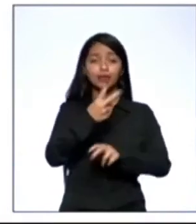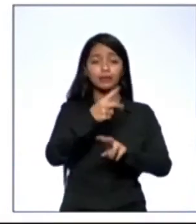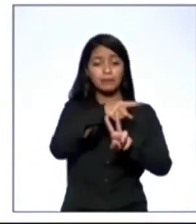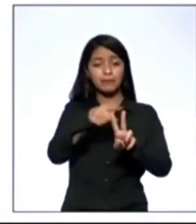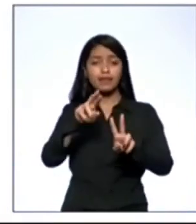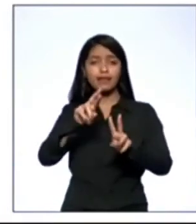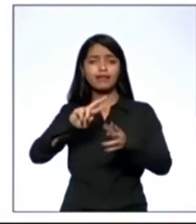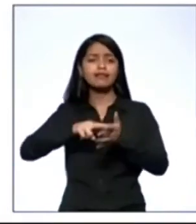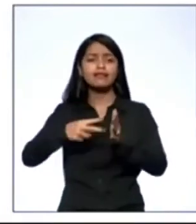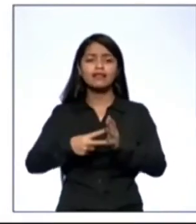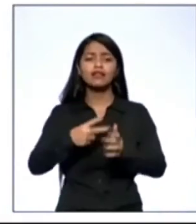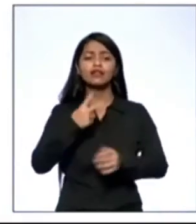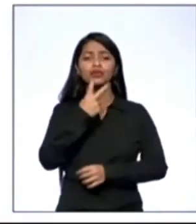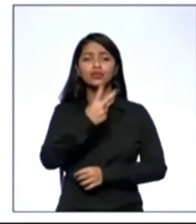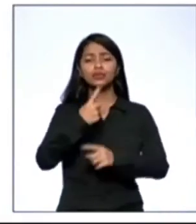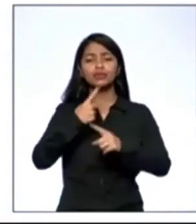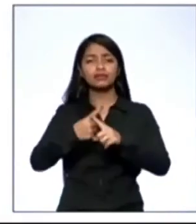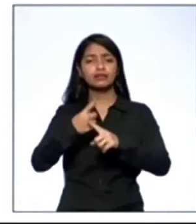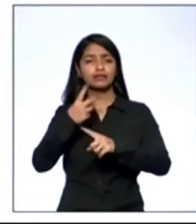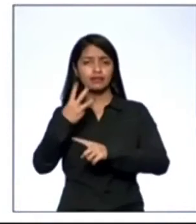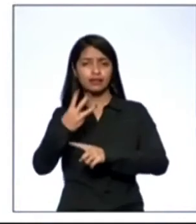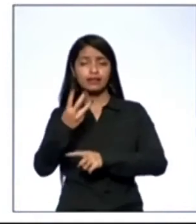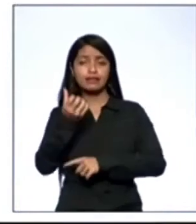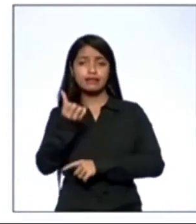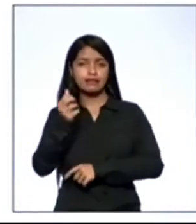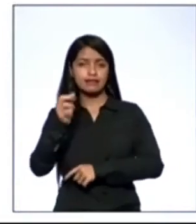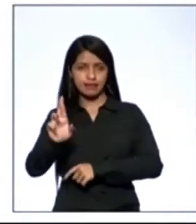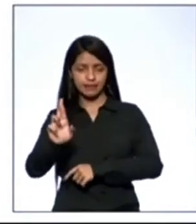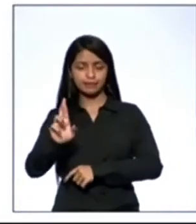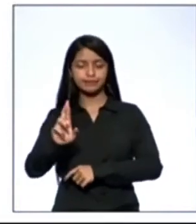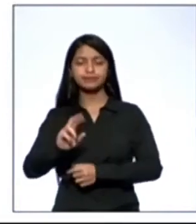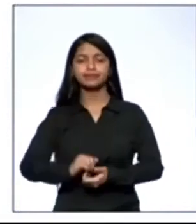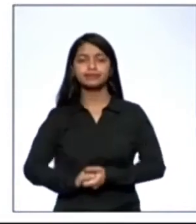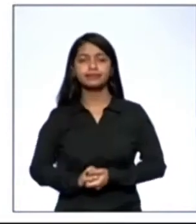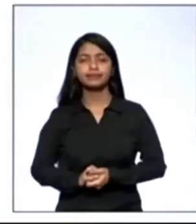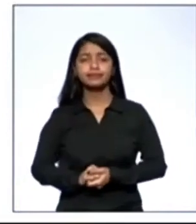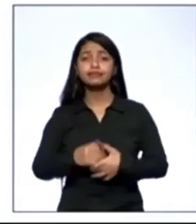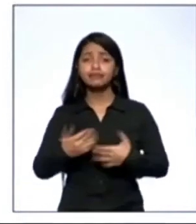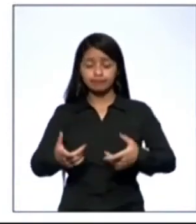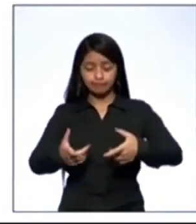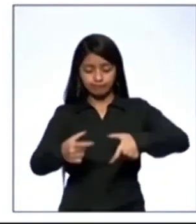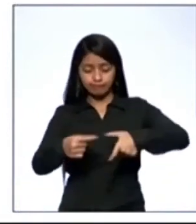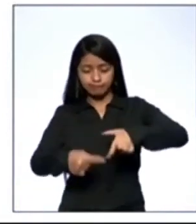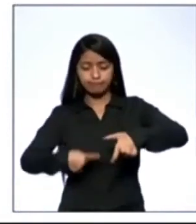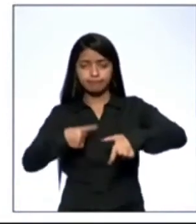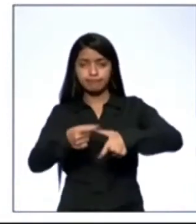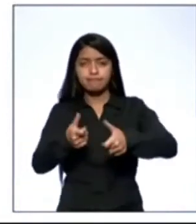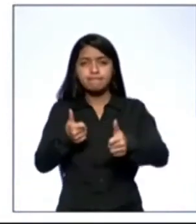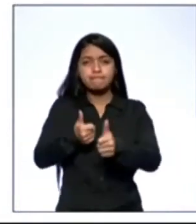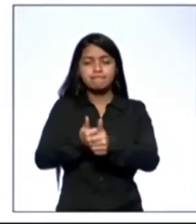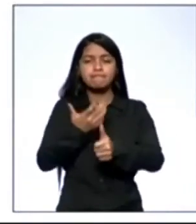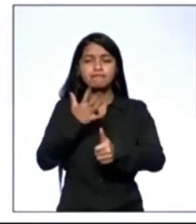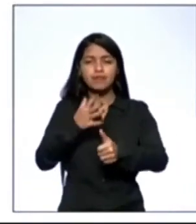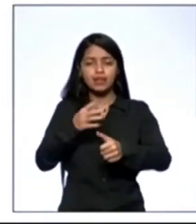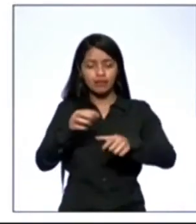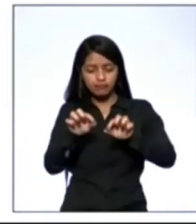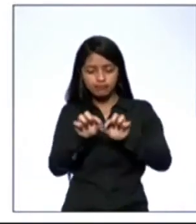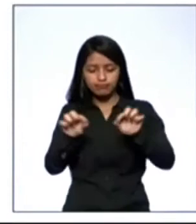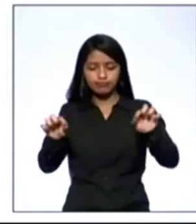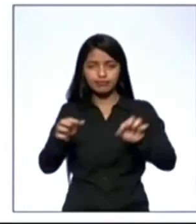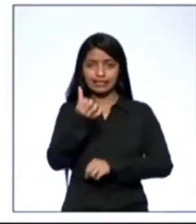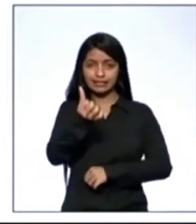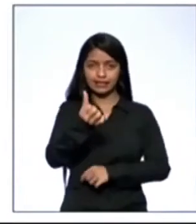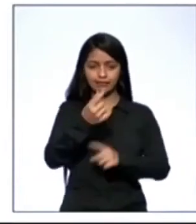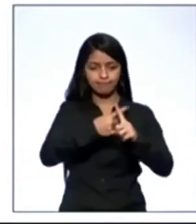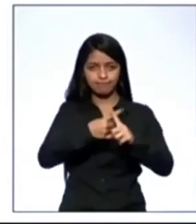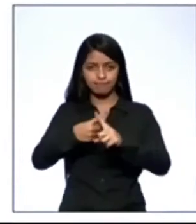3 vezes R, 6 Rs. Então, o comprimento de uma circunferência é aproximado para 6 medidas de raio. Tá.